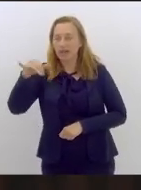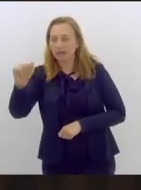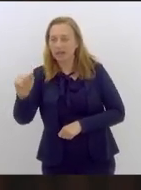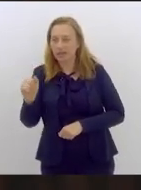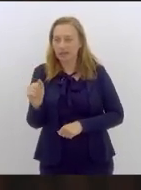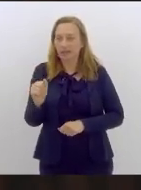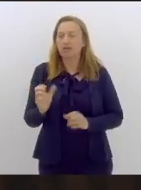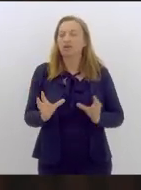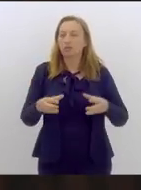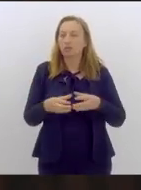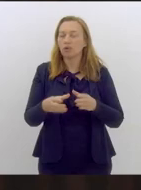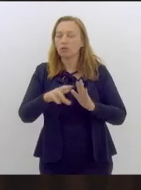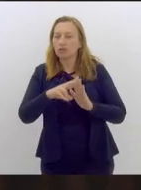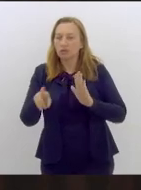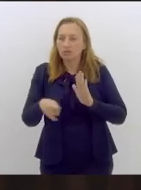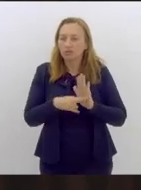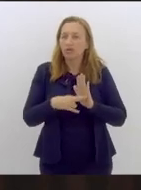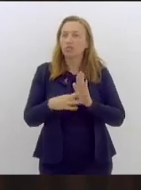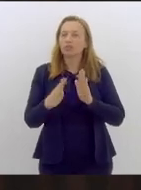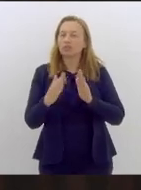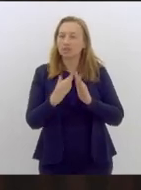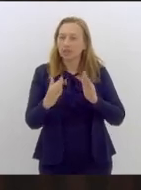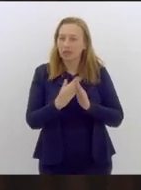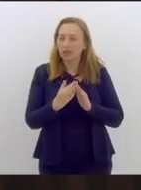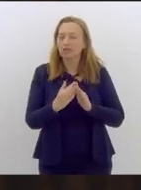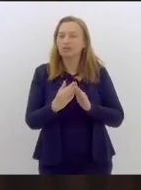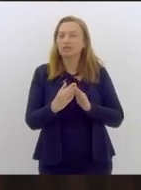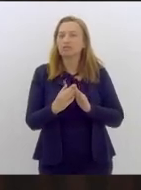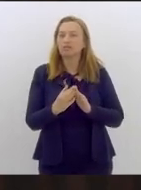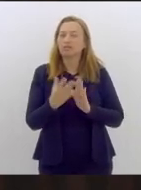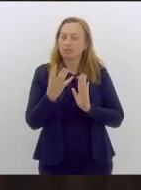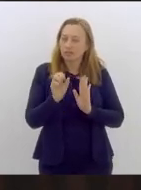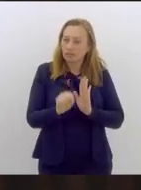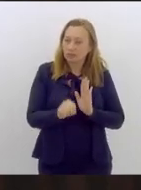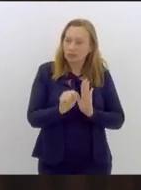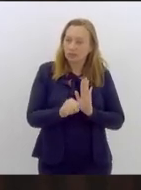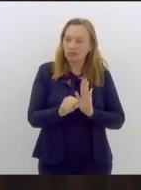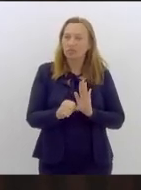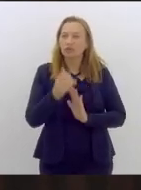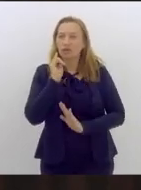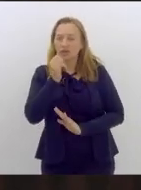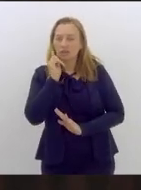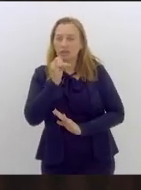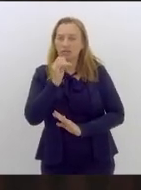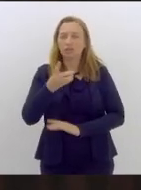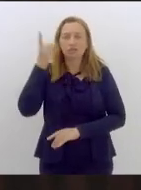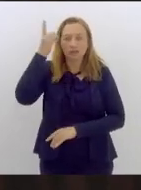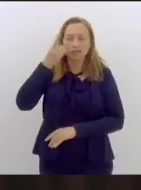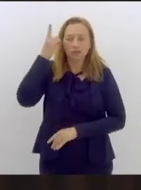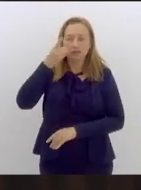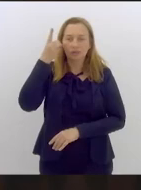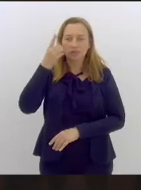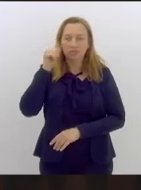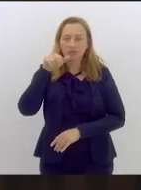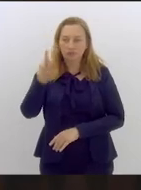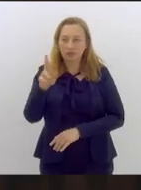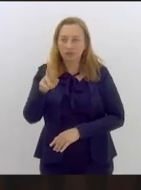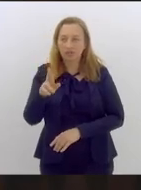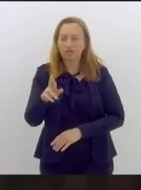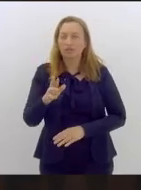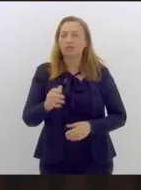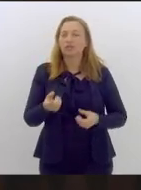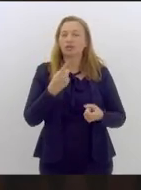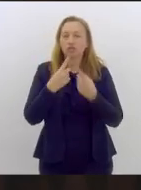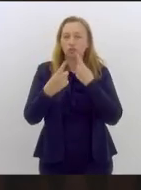da Comissão de Normas Internas e Proposições Externas, favorável. Relator, deputado Rosenberg Reis.